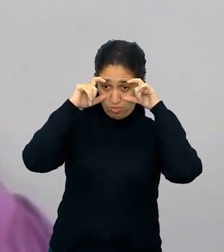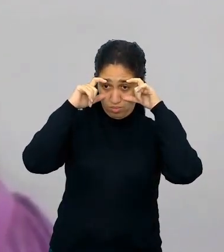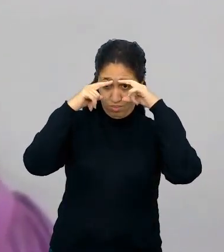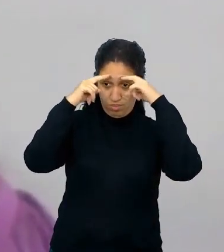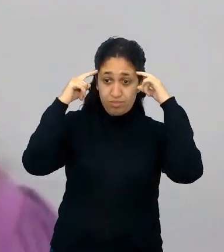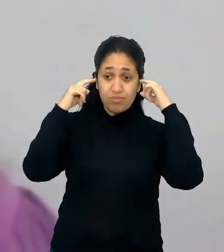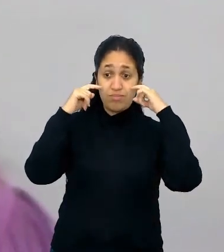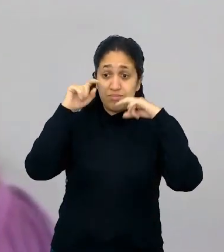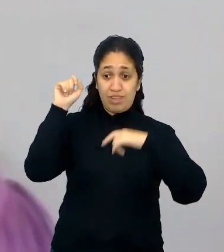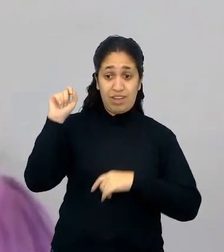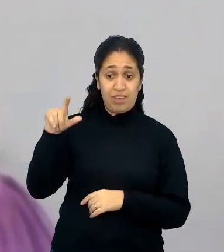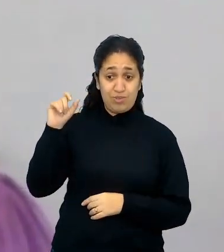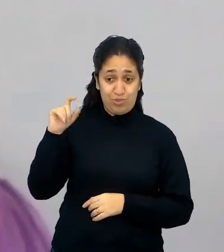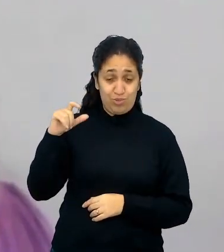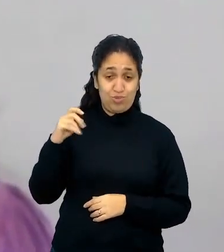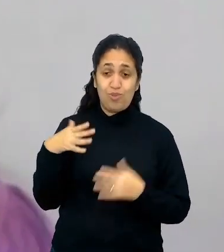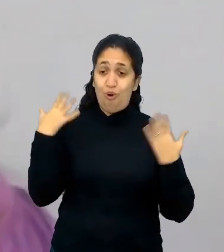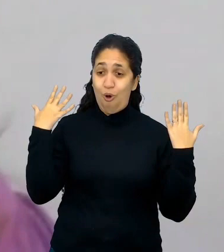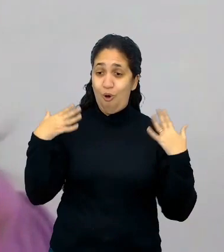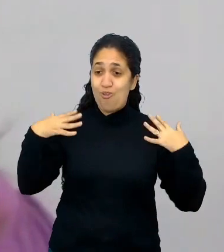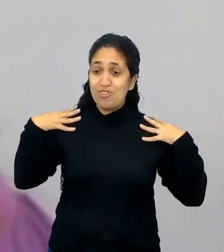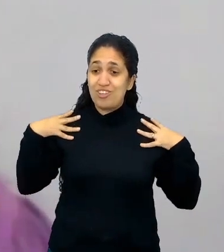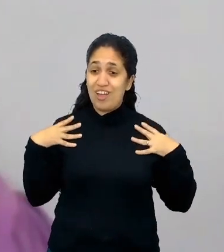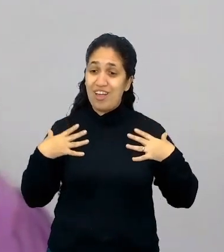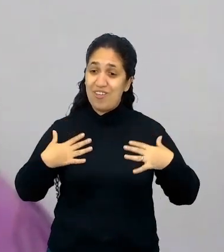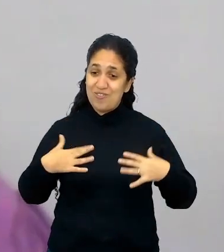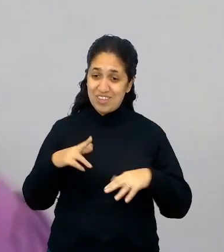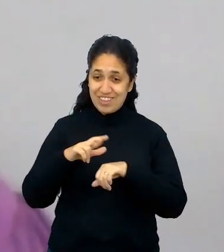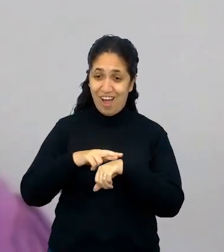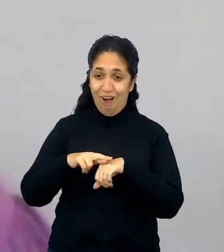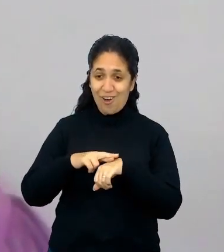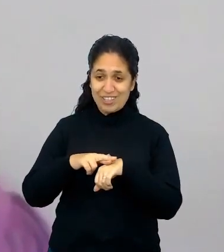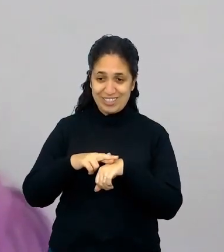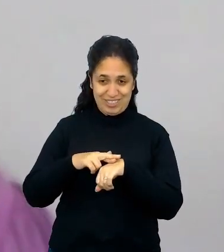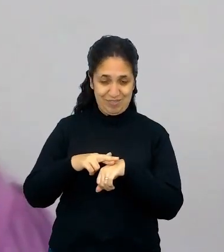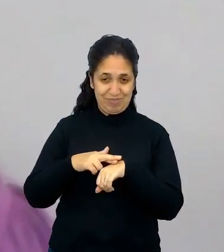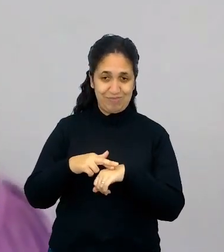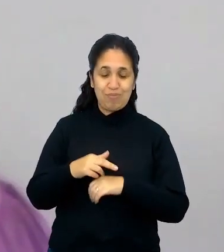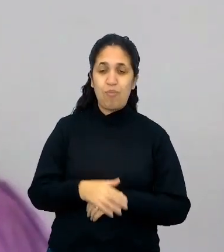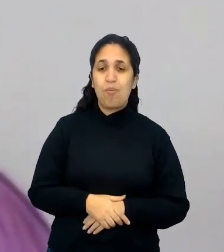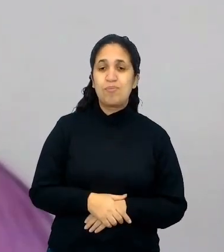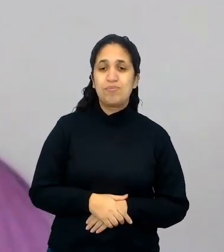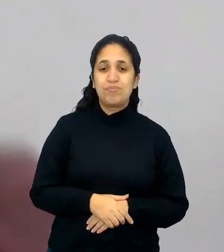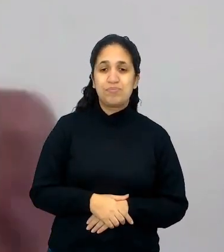armação azul e hoje eu estou com uma blusa cor-de-rosa.